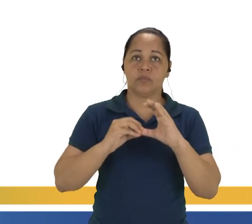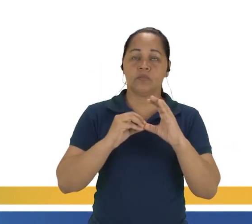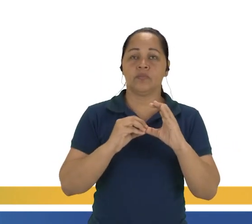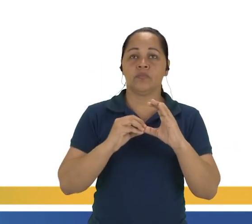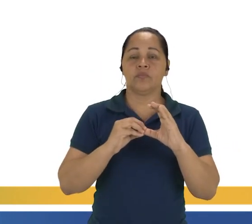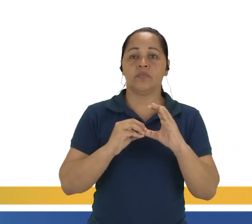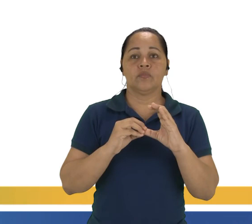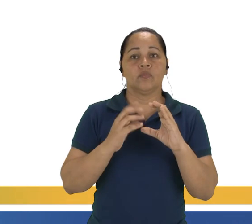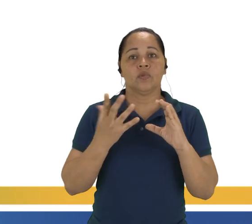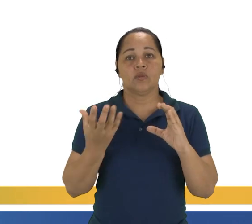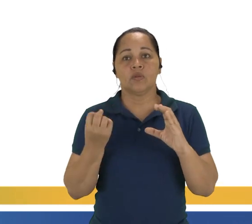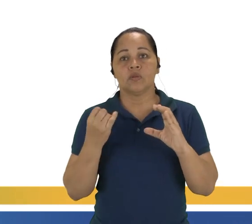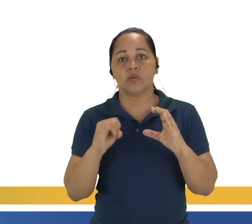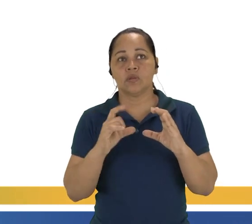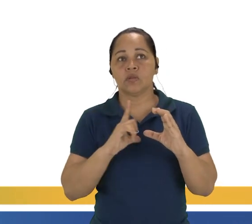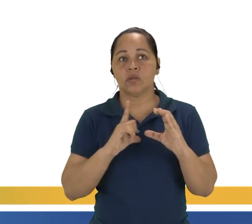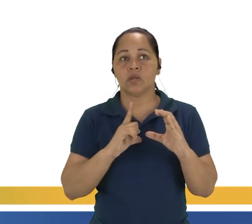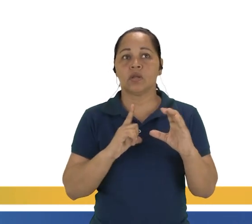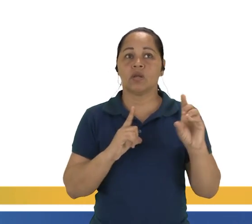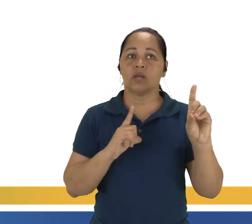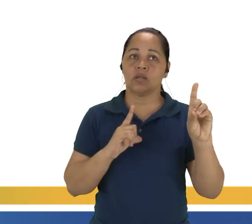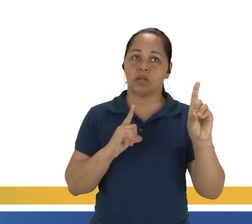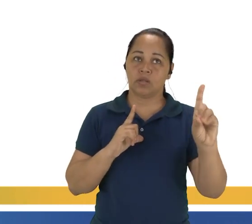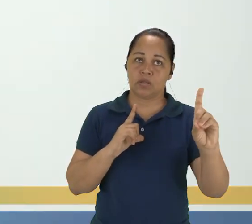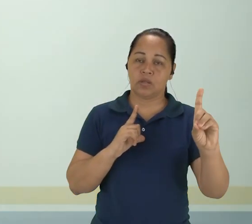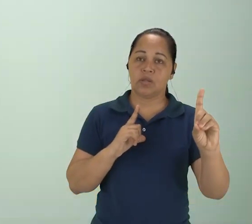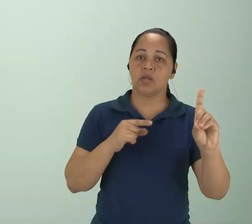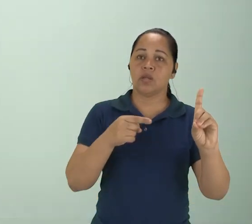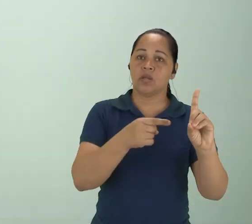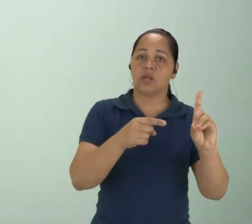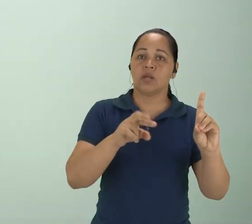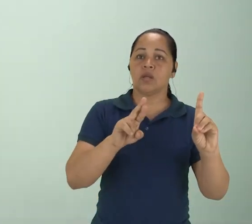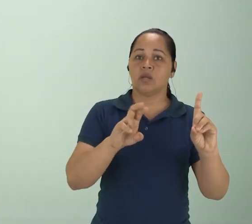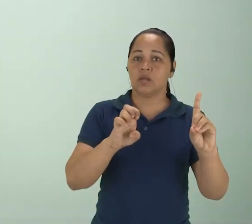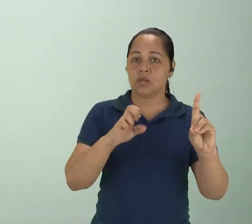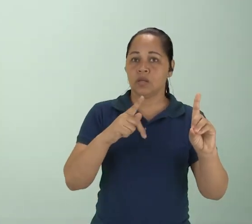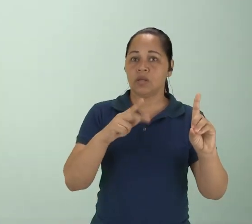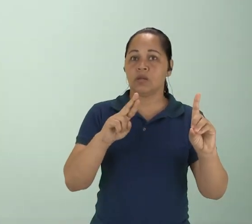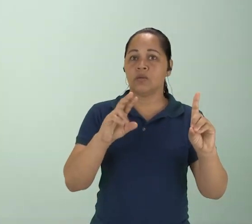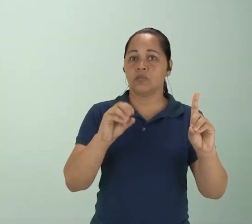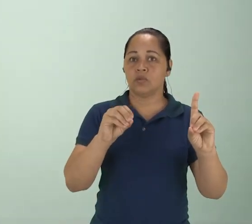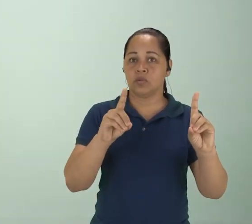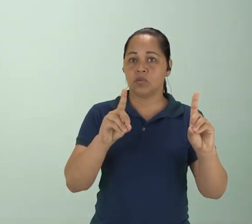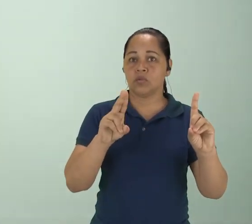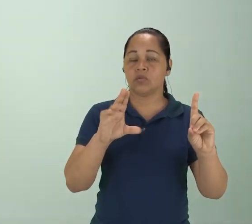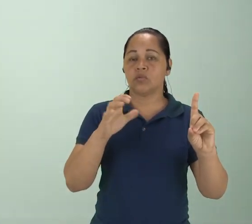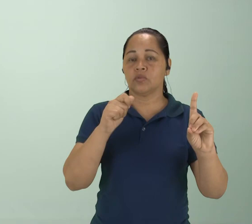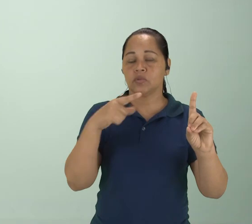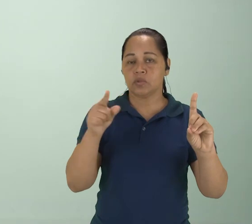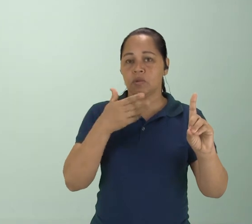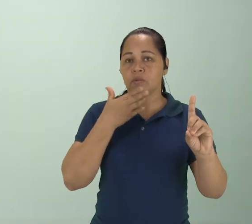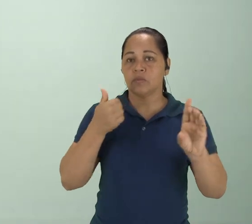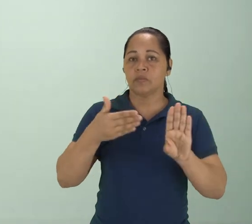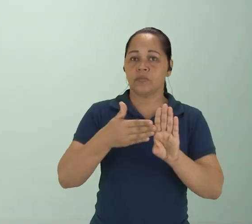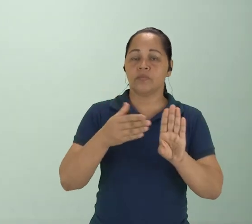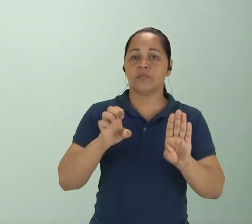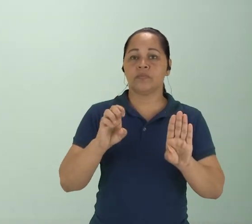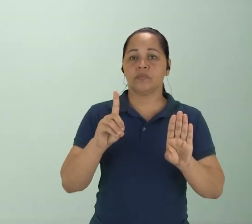estar se reproduzindo. Então, a letra D, reprodução, tá bom? Muito obrigado. Entre na